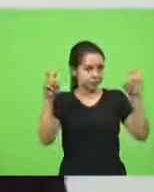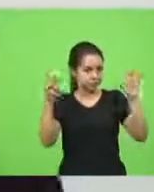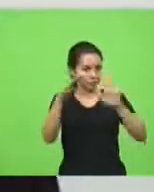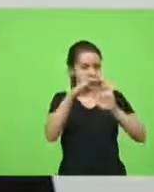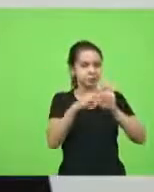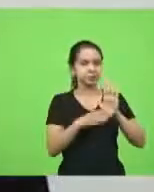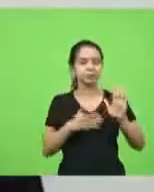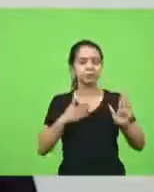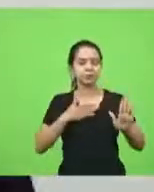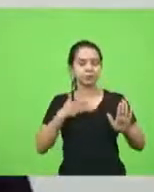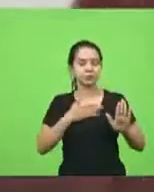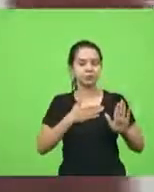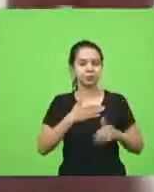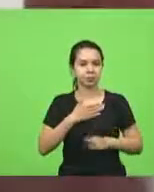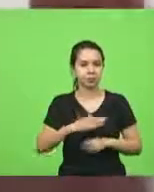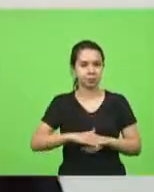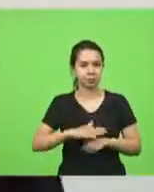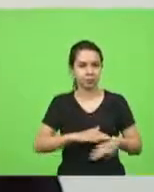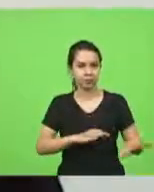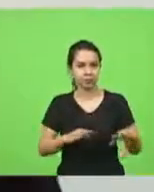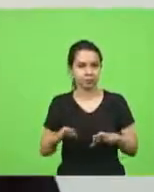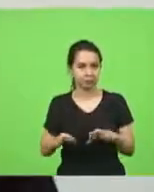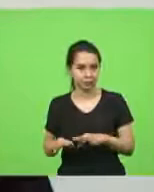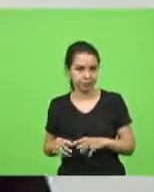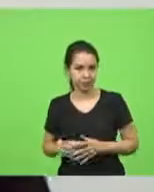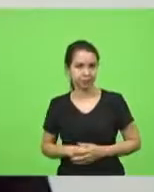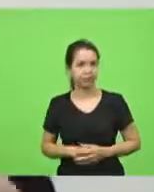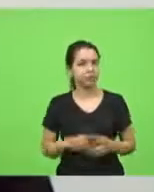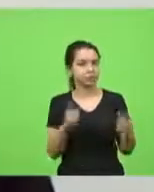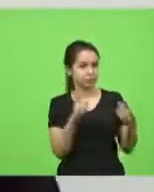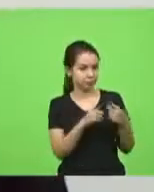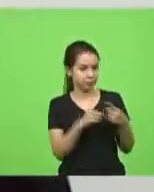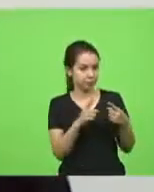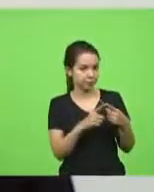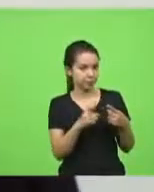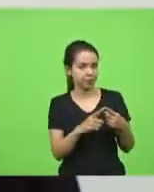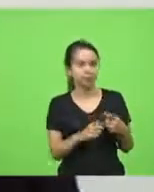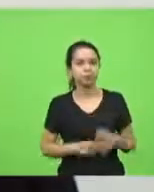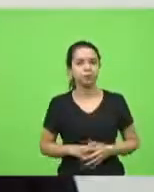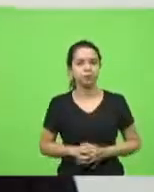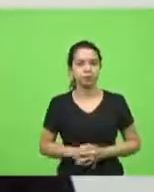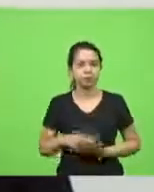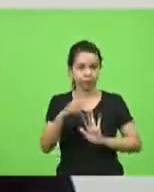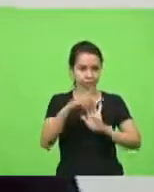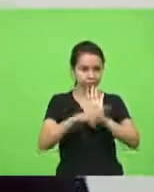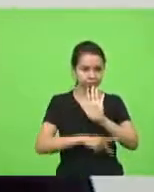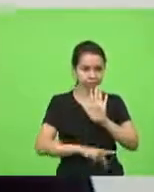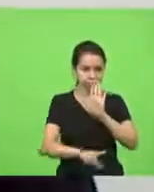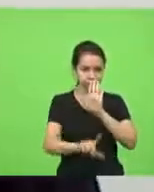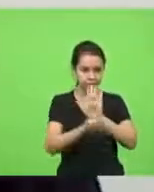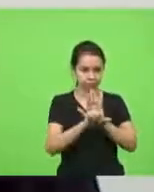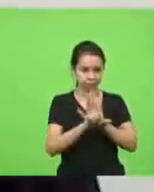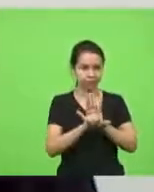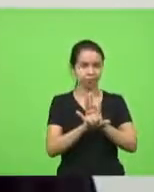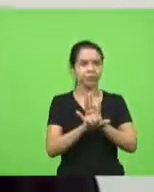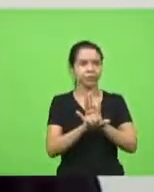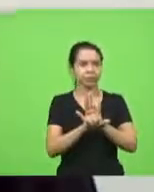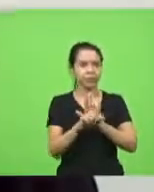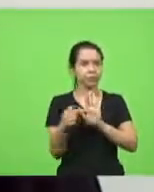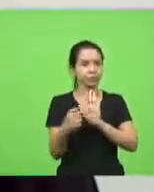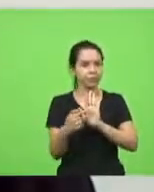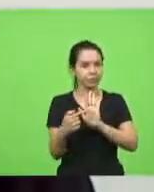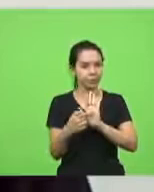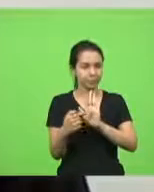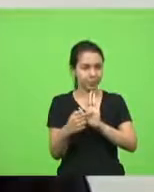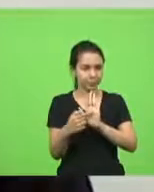que trata disso. Uma matéria é o projeto de lei que permite que todos